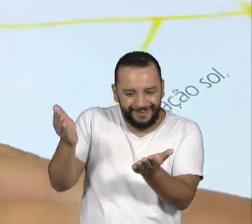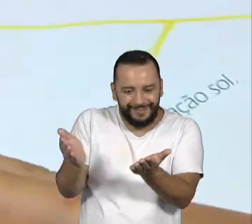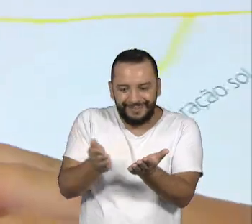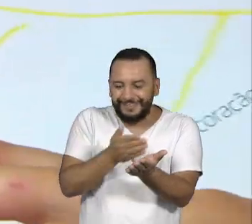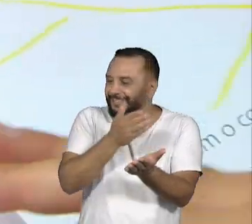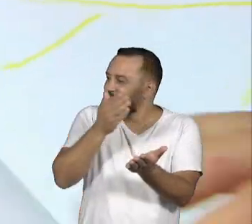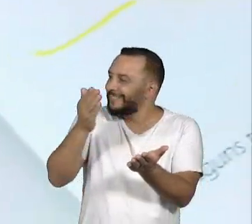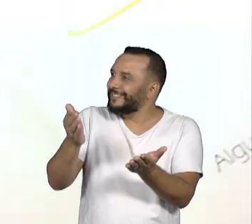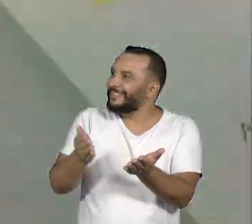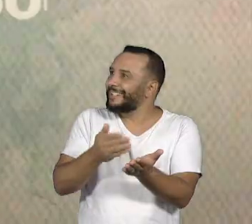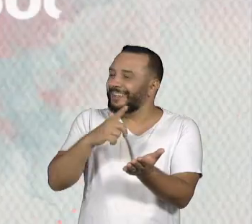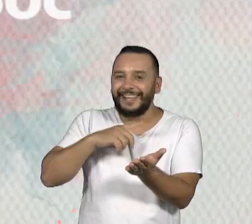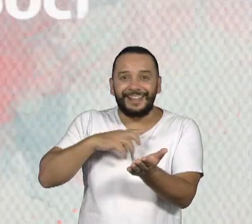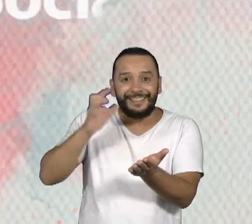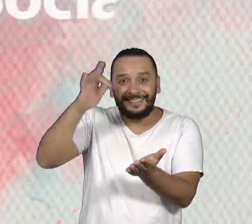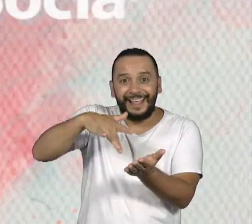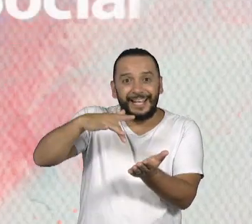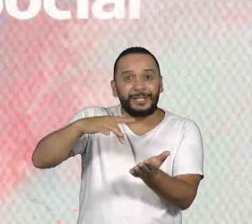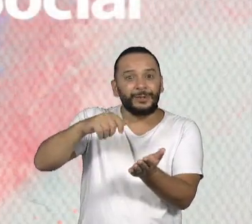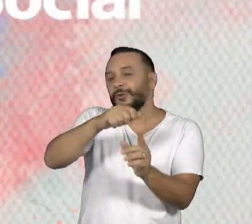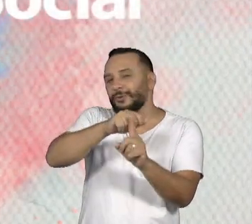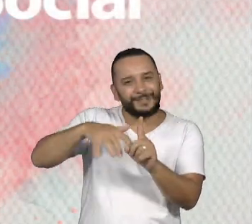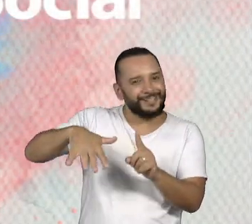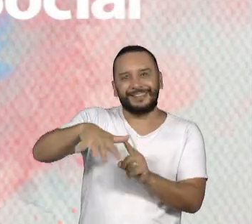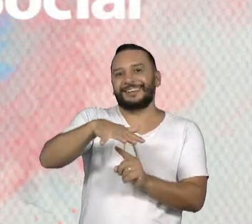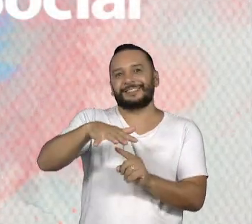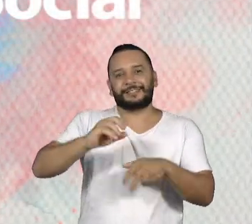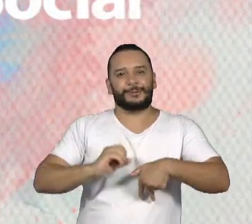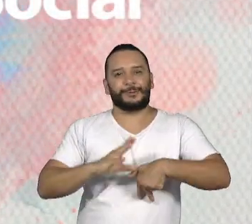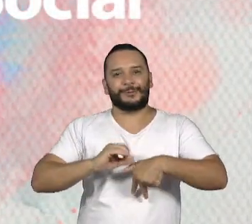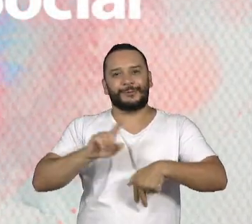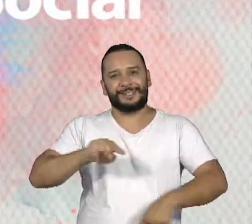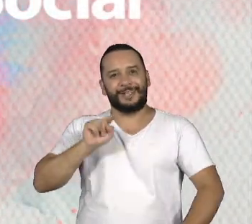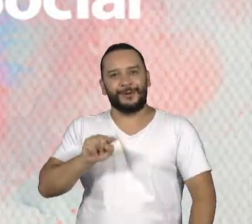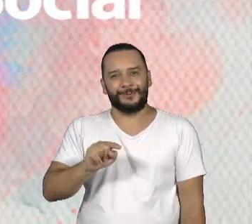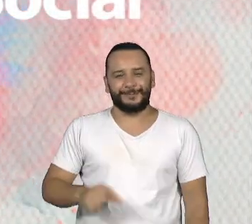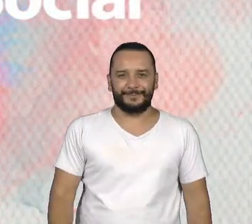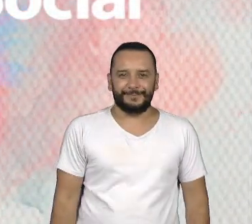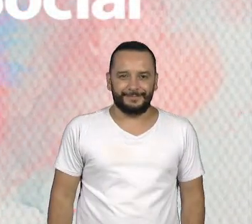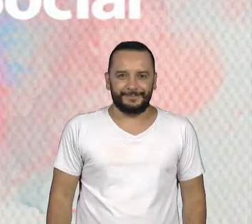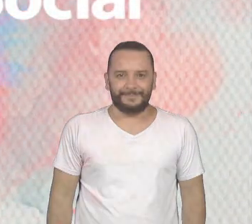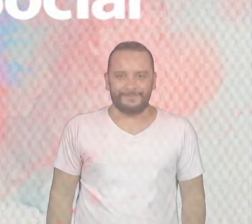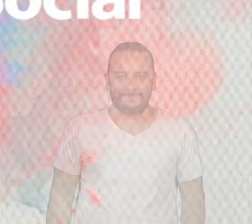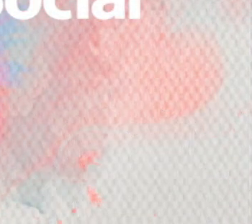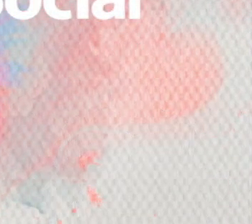carregam o mundo. Realização, TV Cultura e Itaú Social.